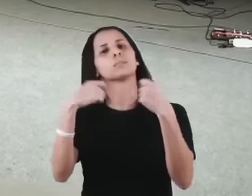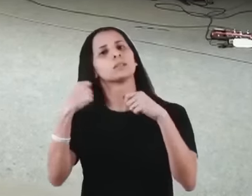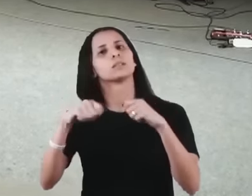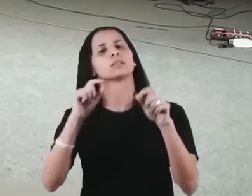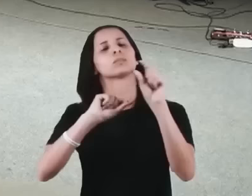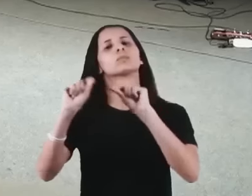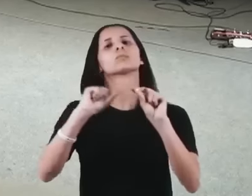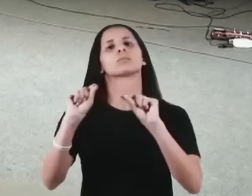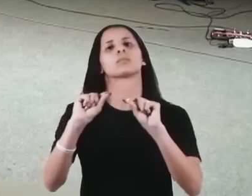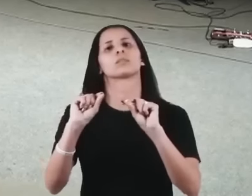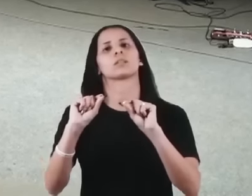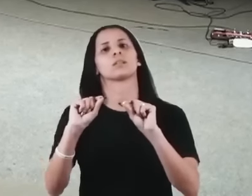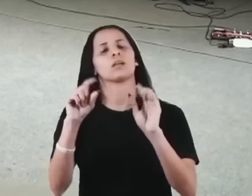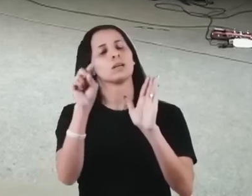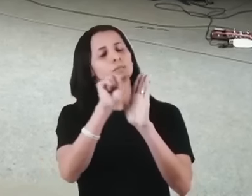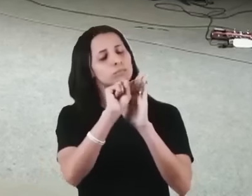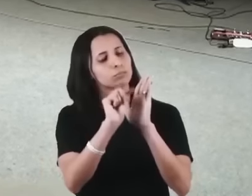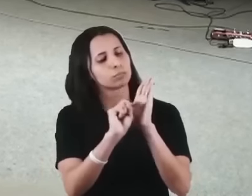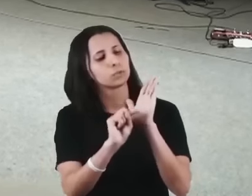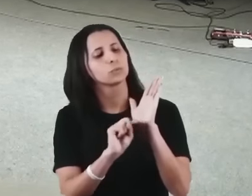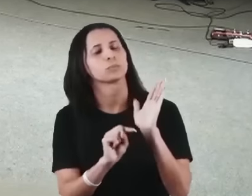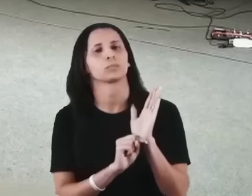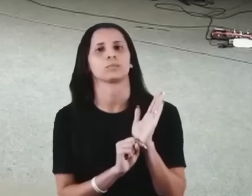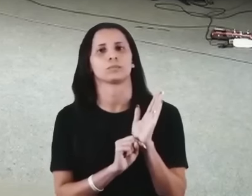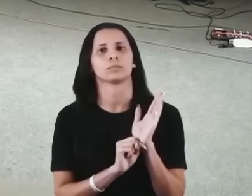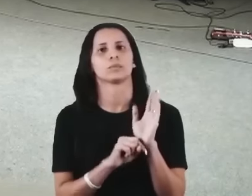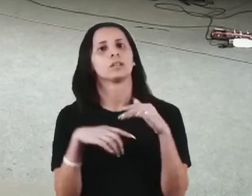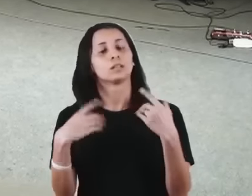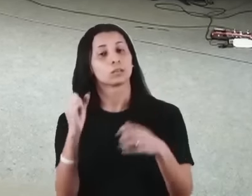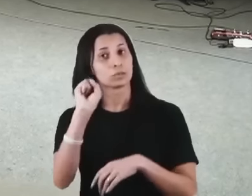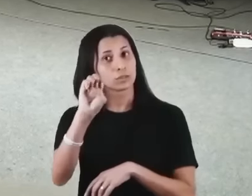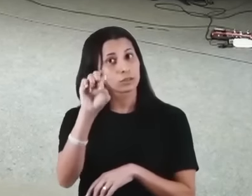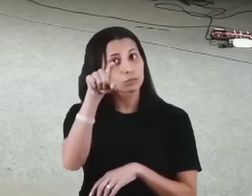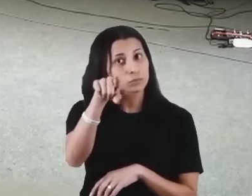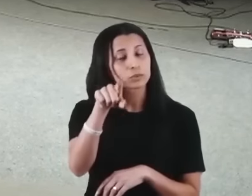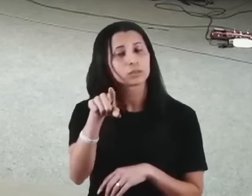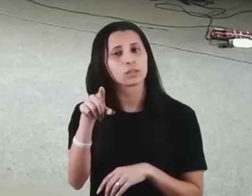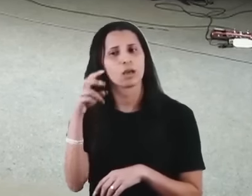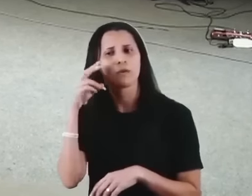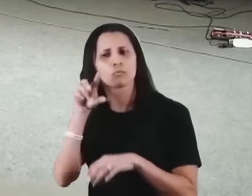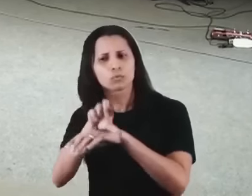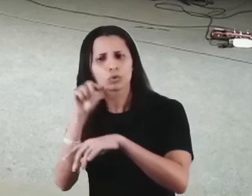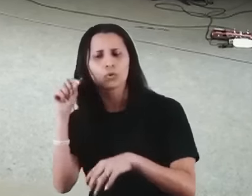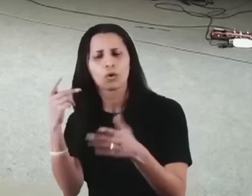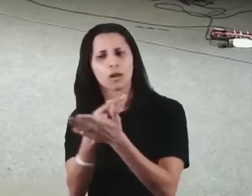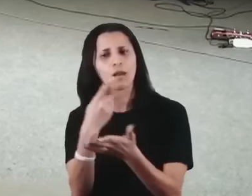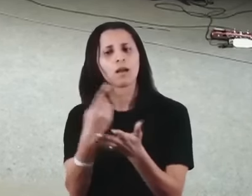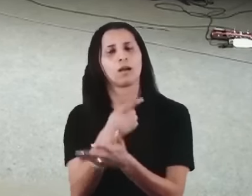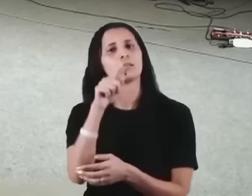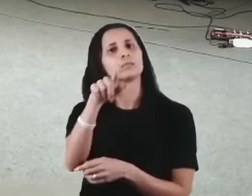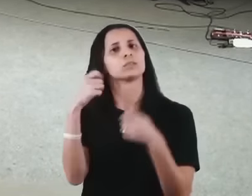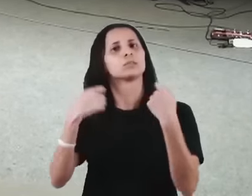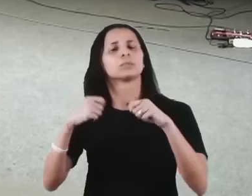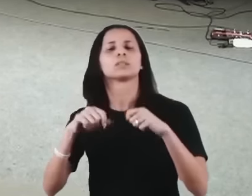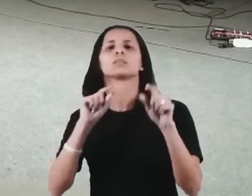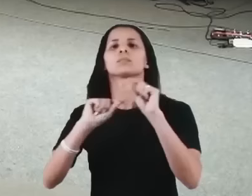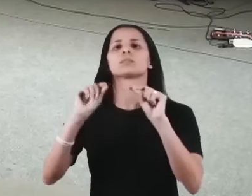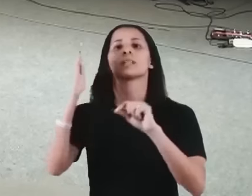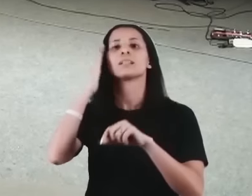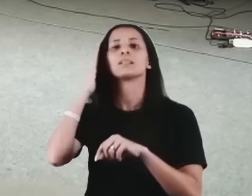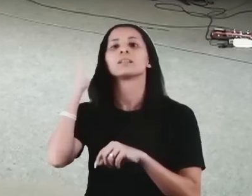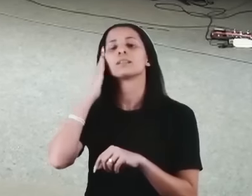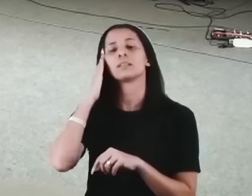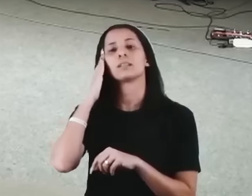e se você tomar uma escolha incensar tá você vai ter que administrar seu erro sabe porque porque toda